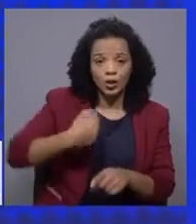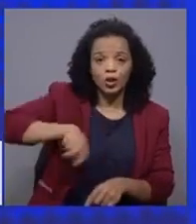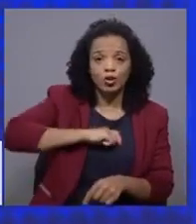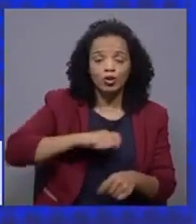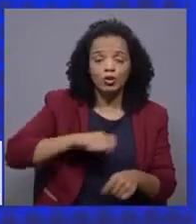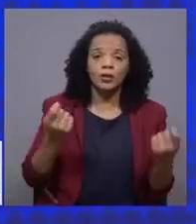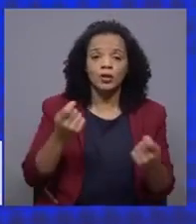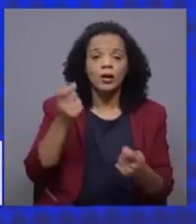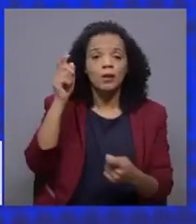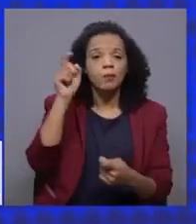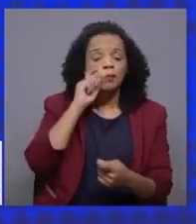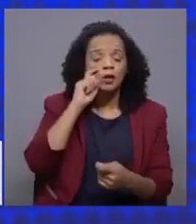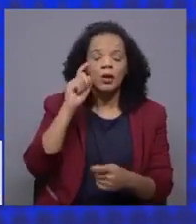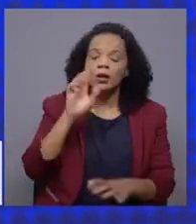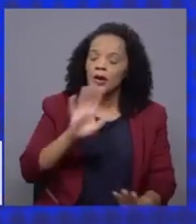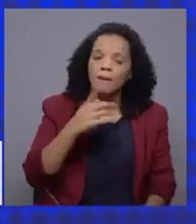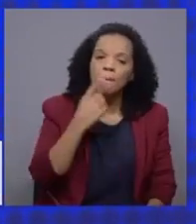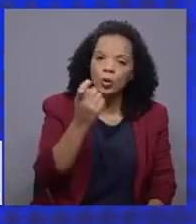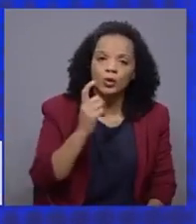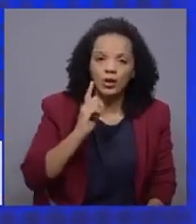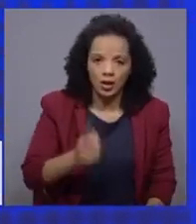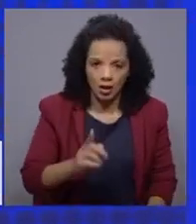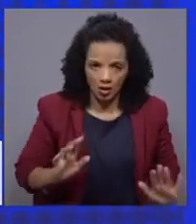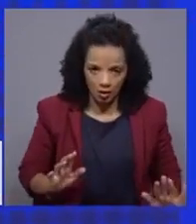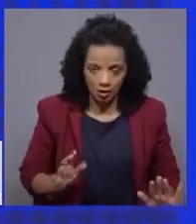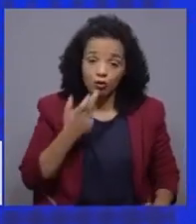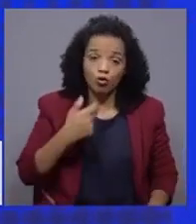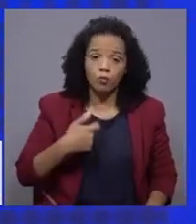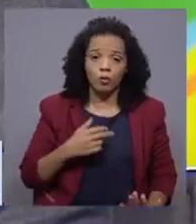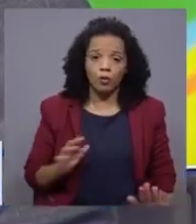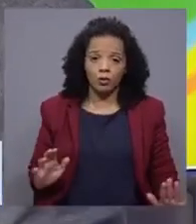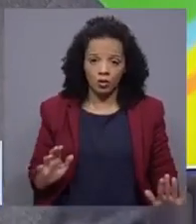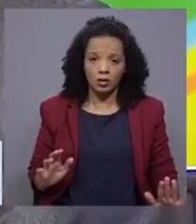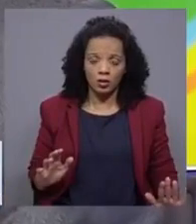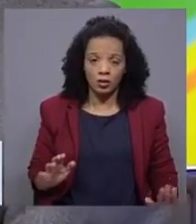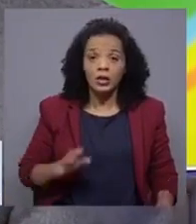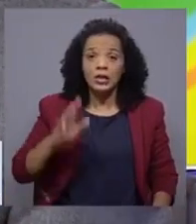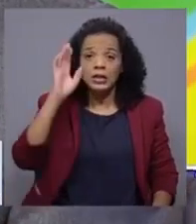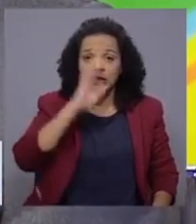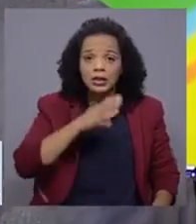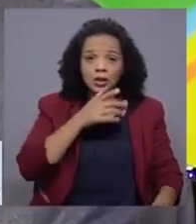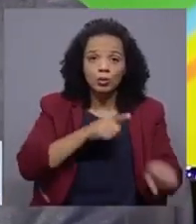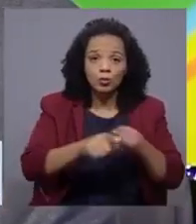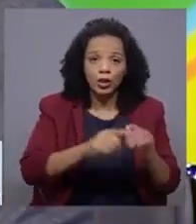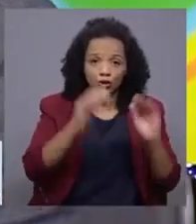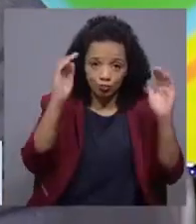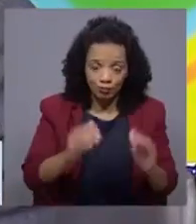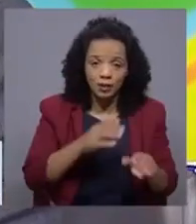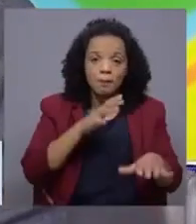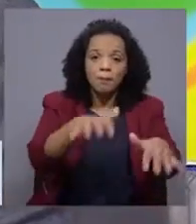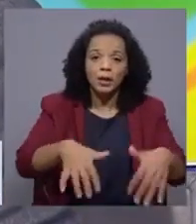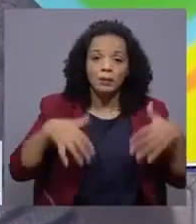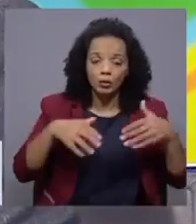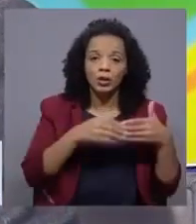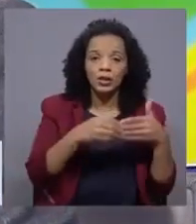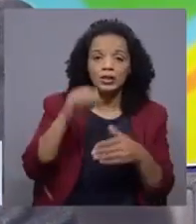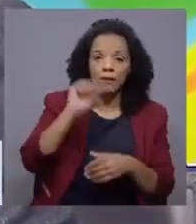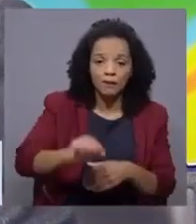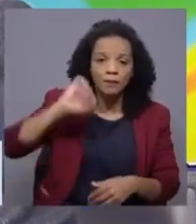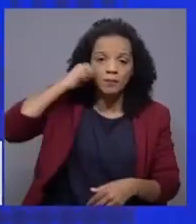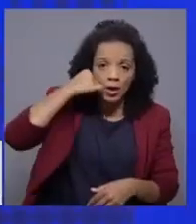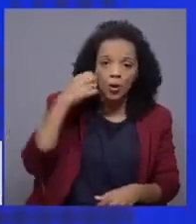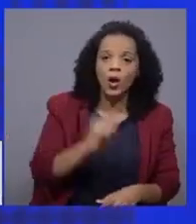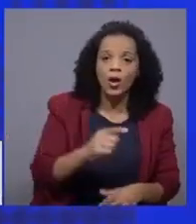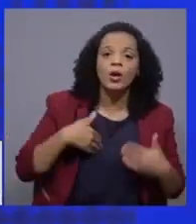partido que defende o mundo rural. A pergunta é, tenho que me responder à pergunta. Diga. Se diminuir o número de deputados no Parlamento, a sua liderança está em causa ou